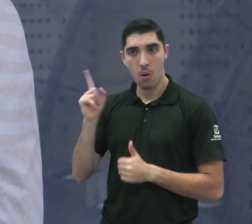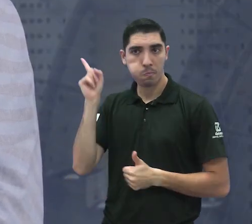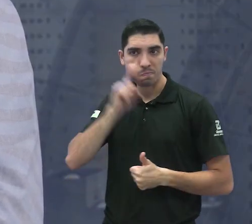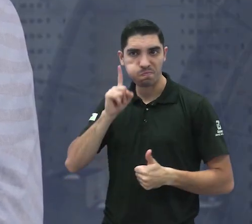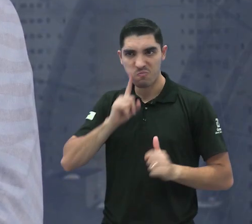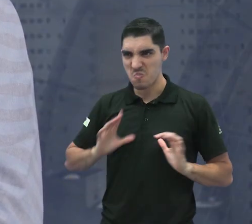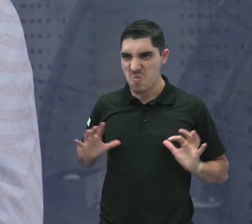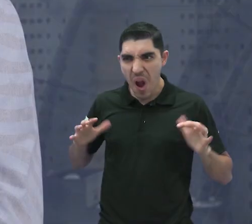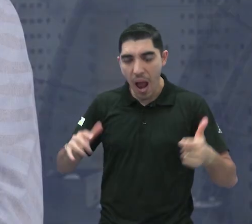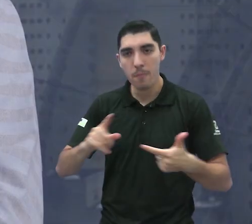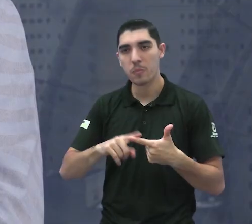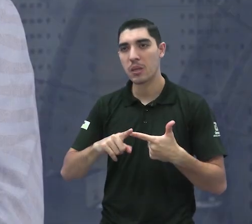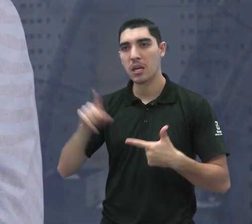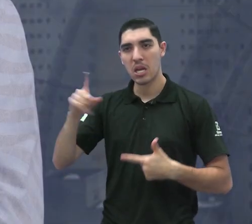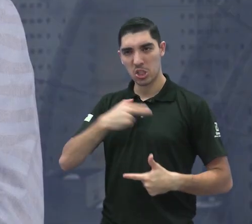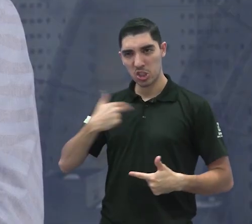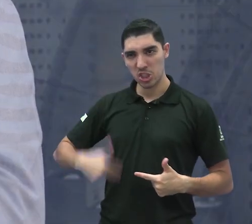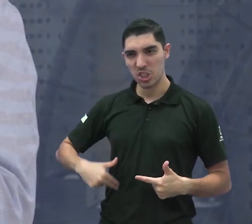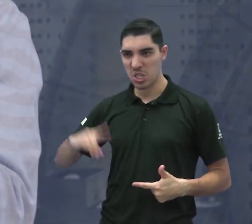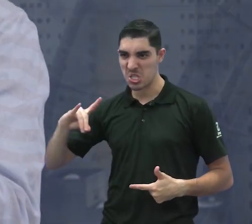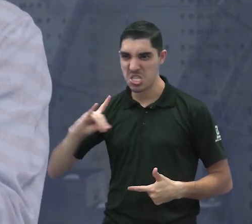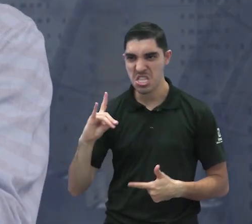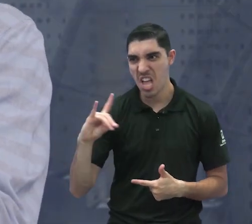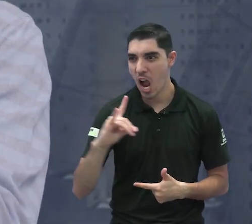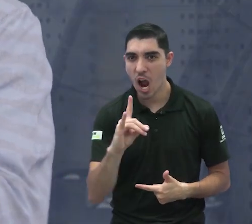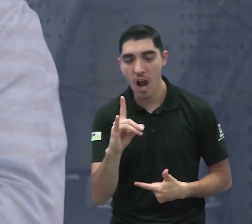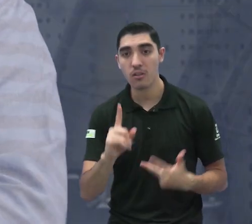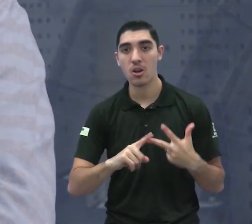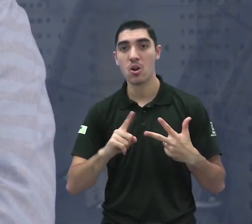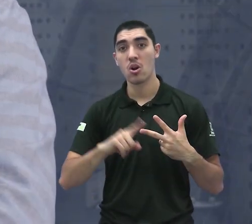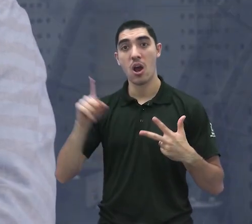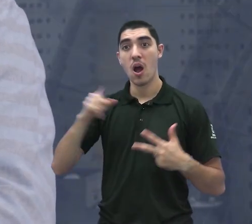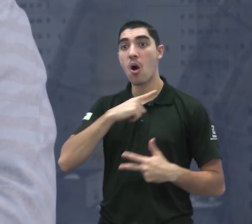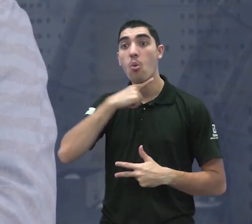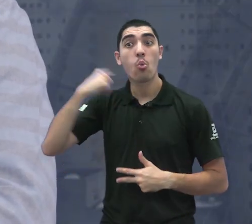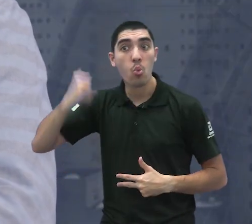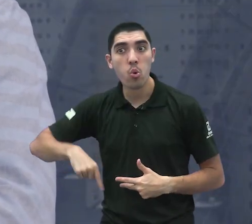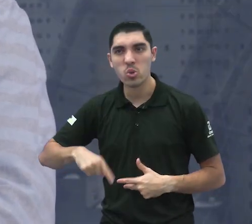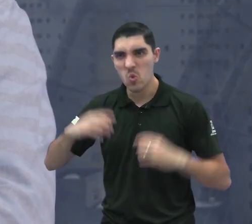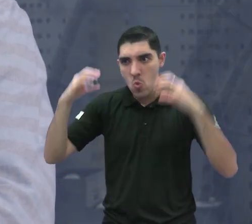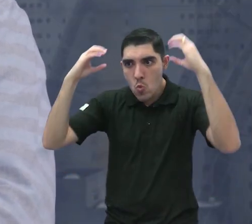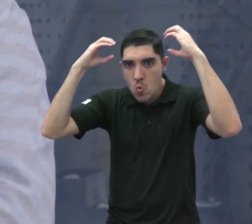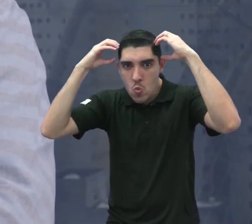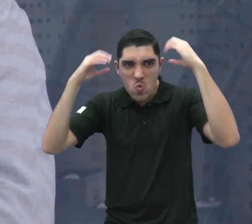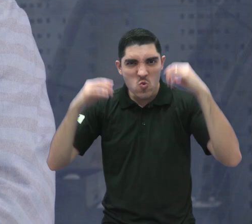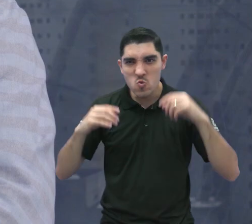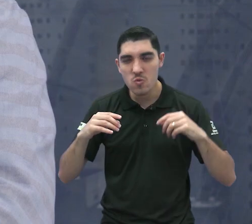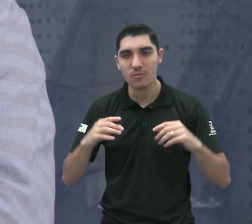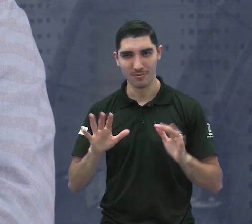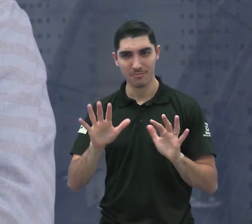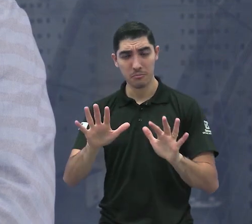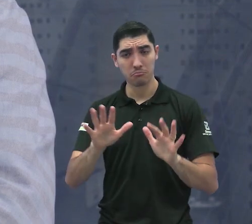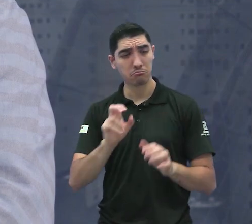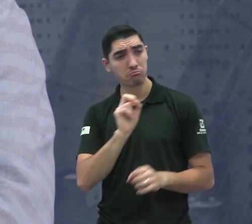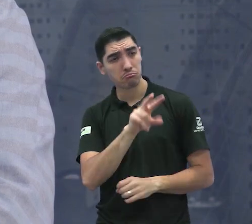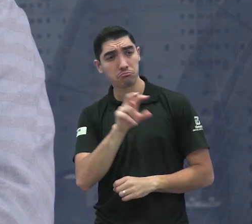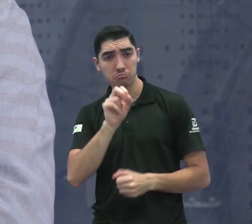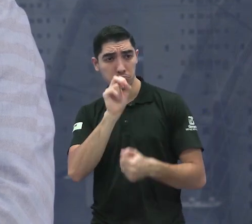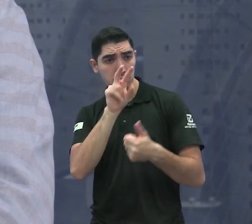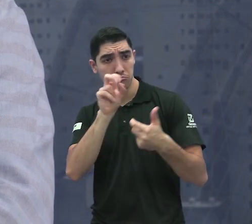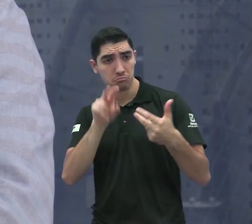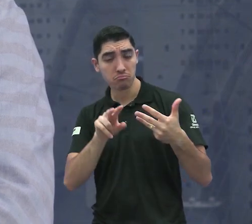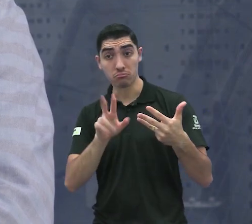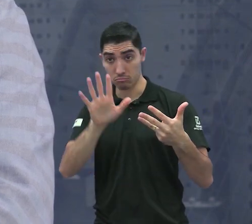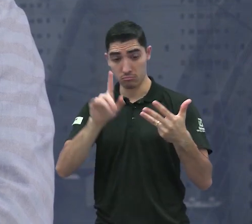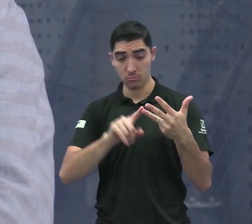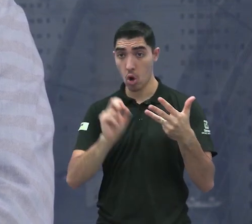a China é um dragão, a Rússia é um urso. A gente pode falar para os outros países e falar, ok, mas nós somos uma